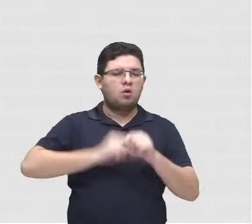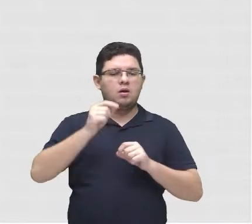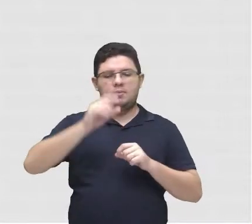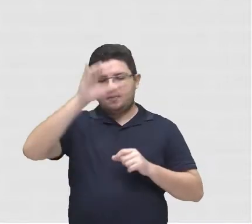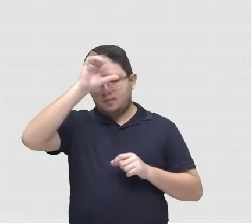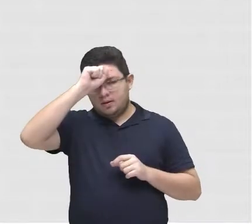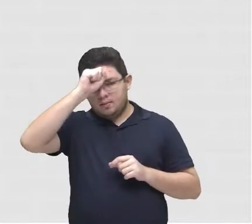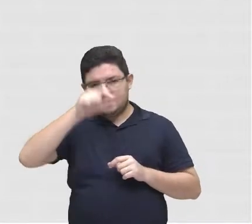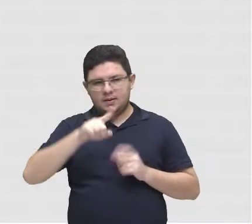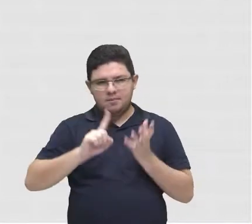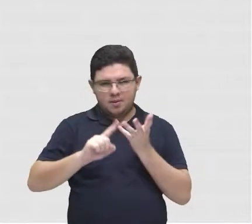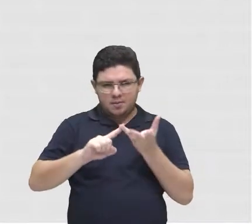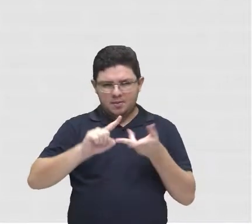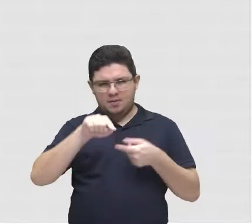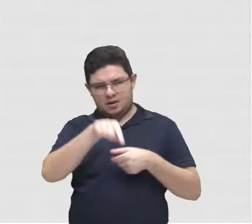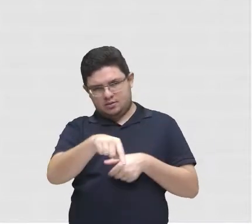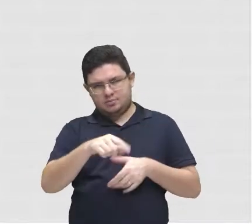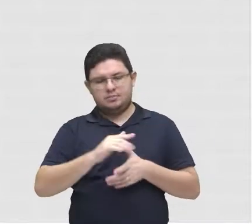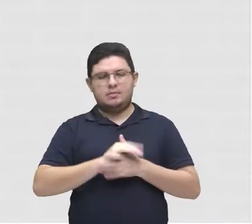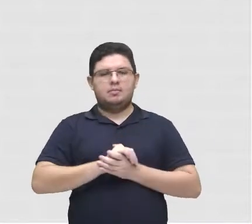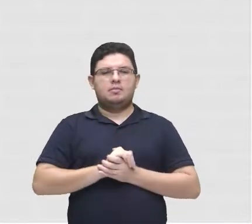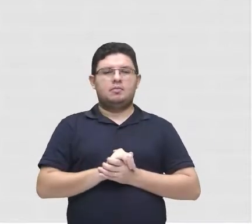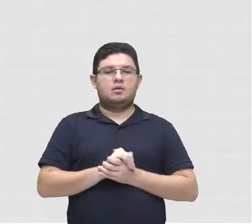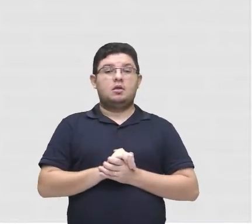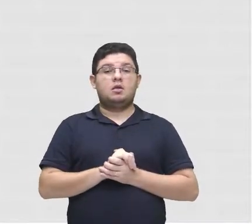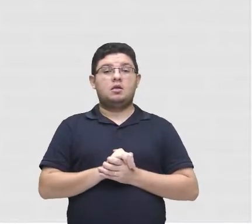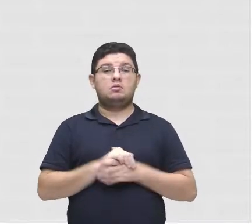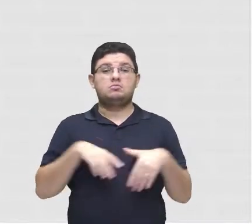que ela faz. Então, é necessário